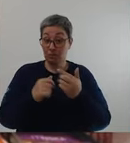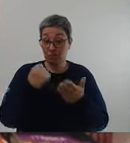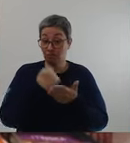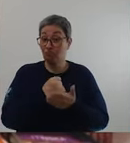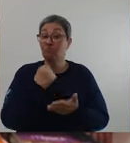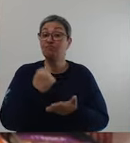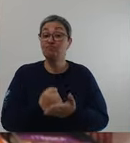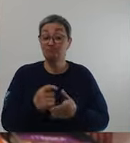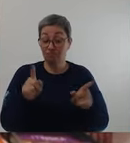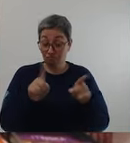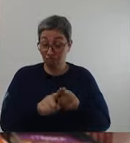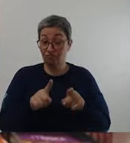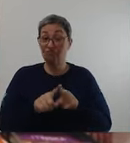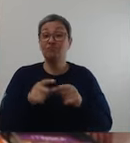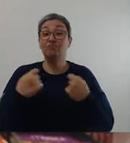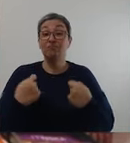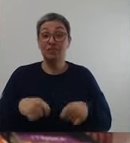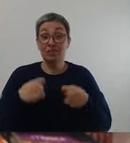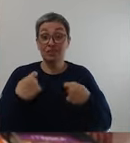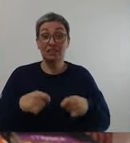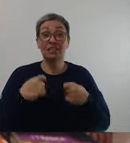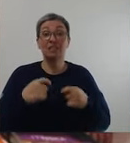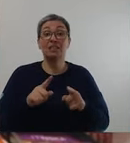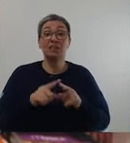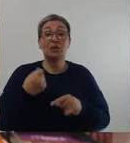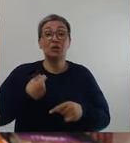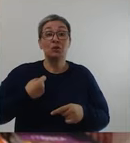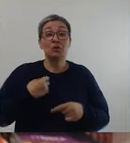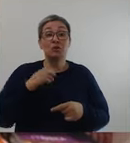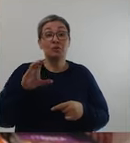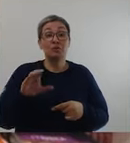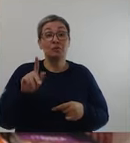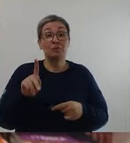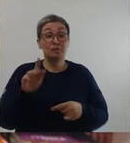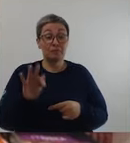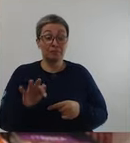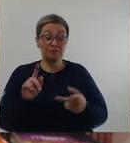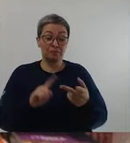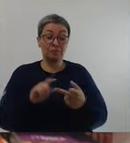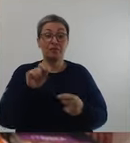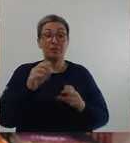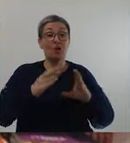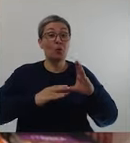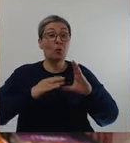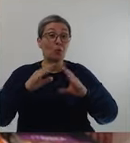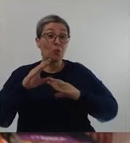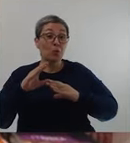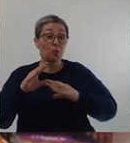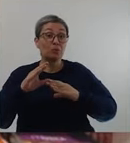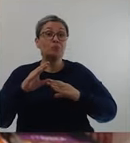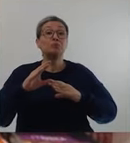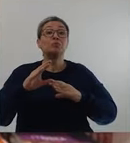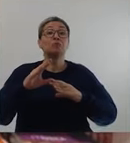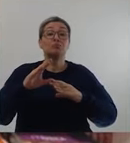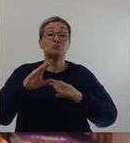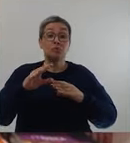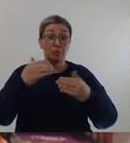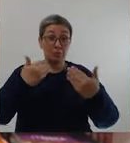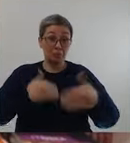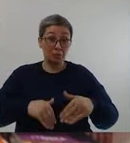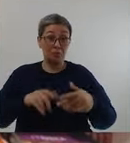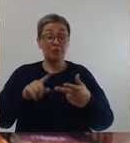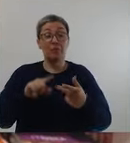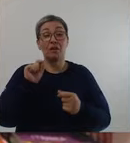Quando forem registrar sua carteira, também precisa ter aí o número do CPF. Né? Quando você for prestar concurso público,